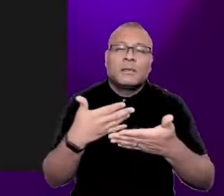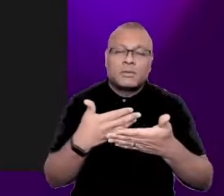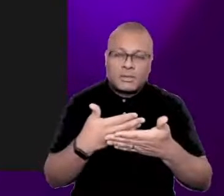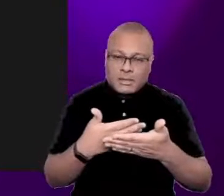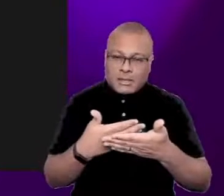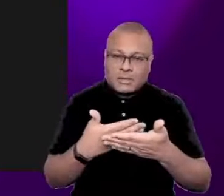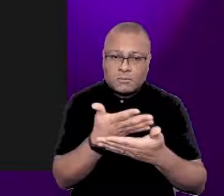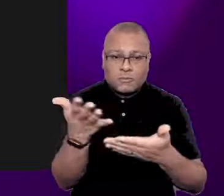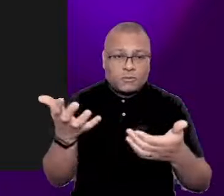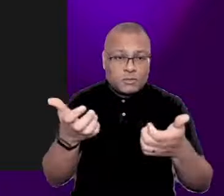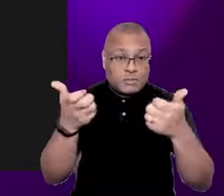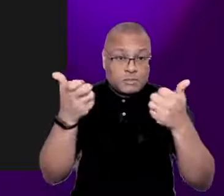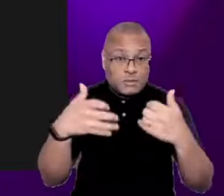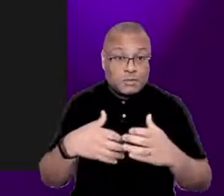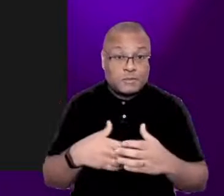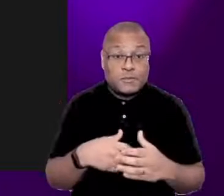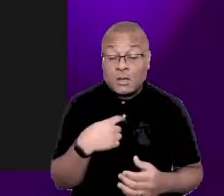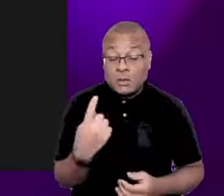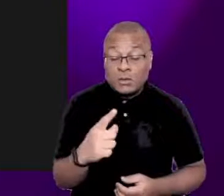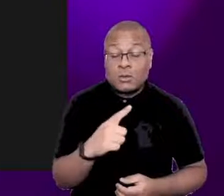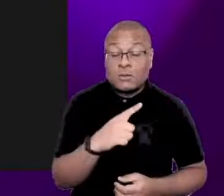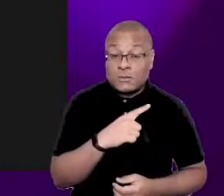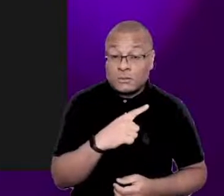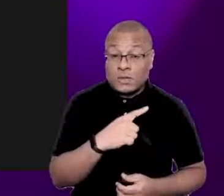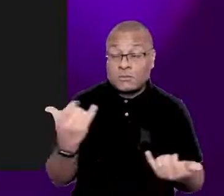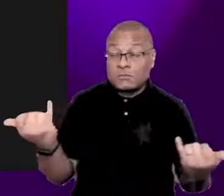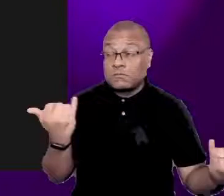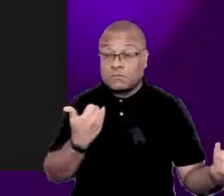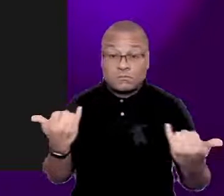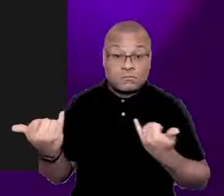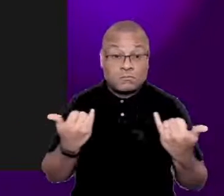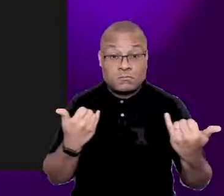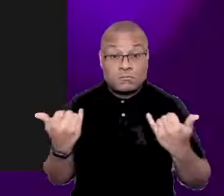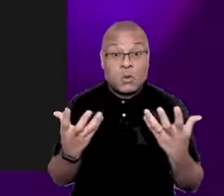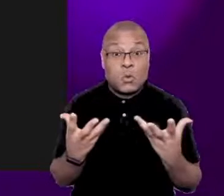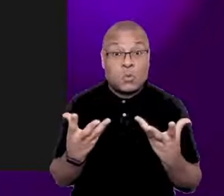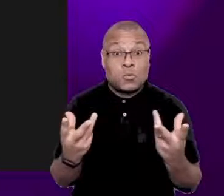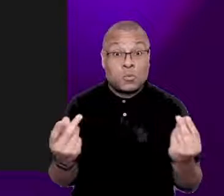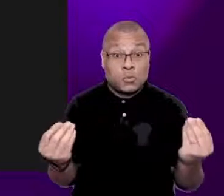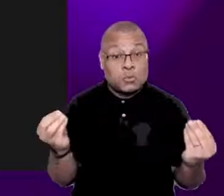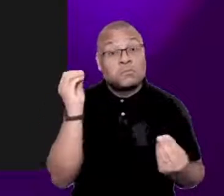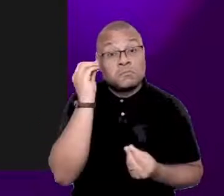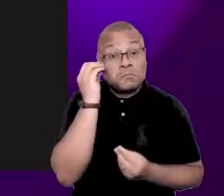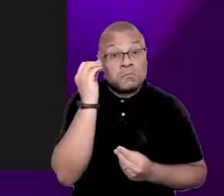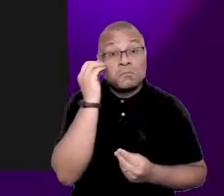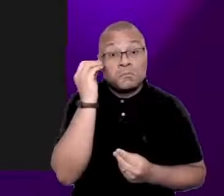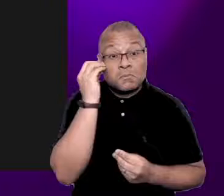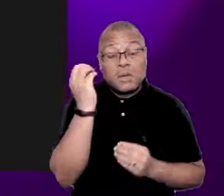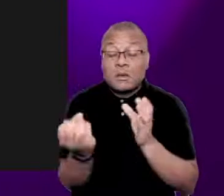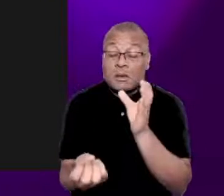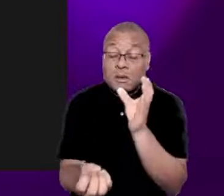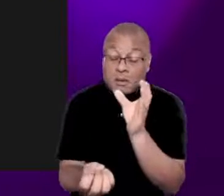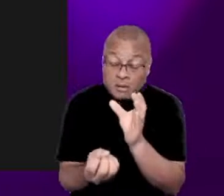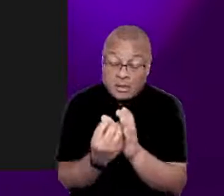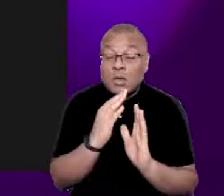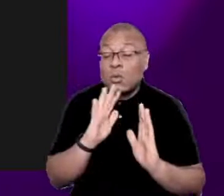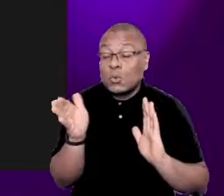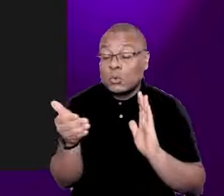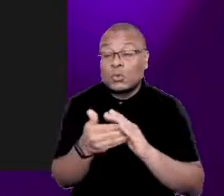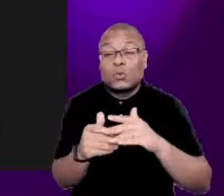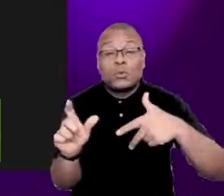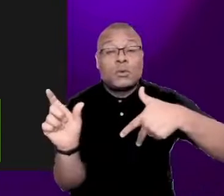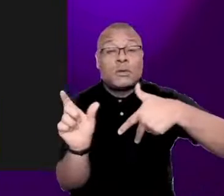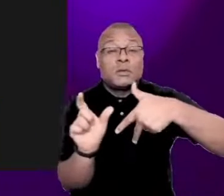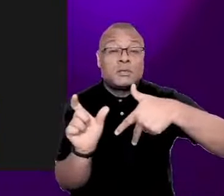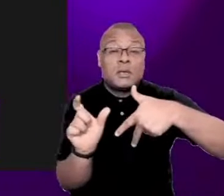né? E a gente tem escutado muito, e muito se tenta, inclusive, co-criar com todos os stakeholders, como